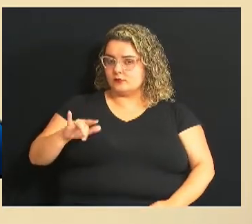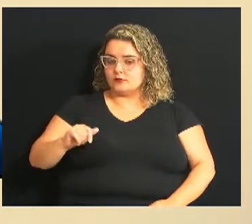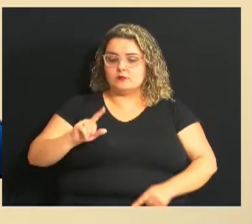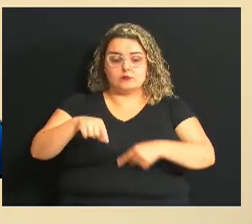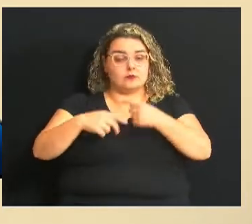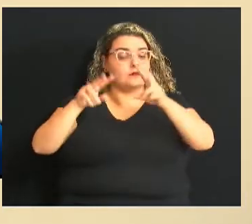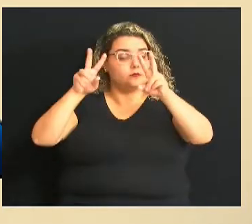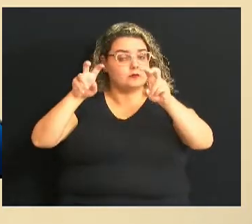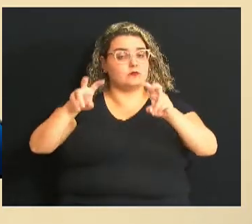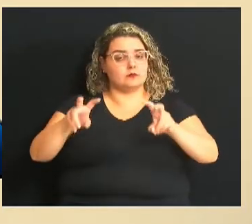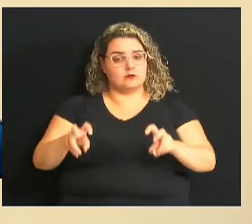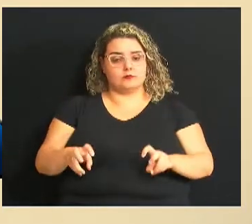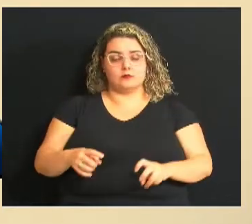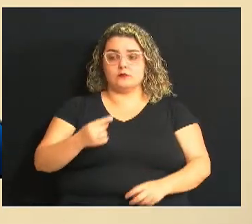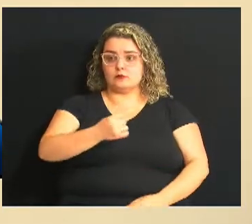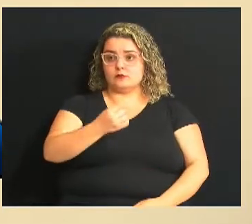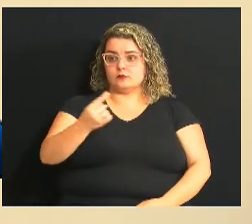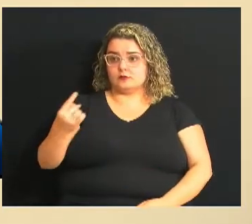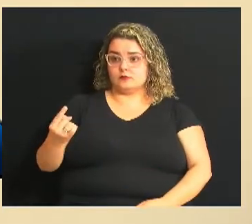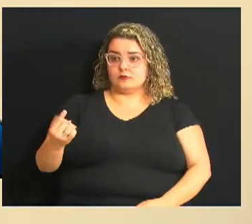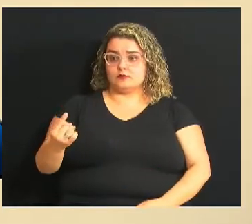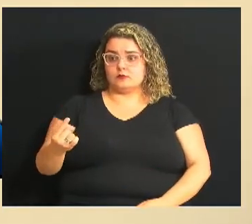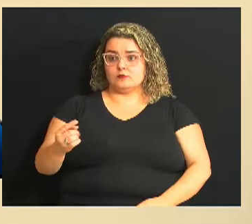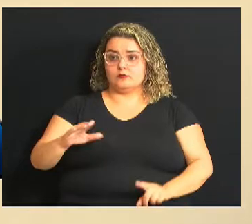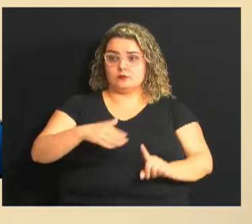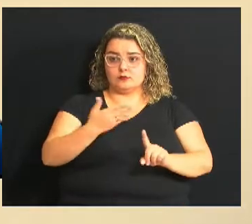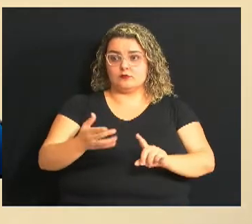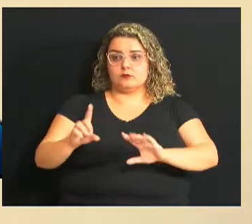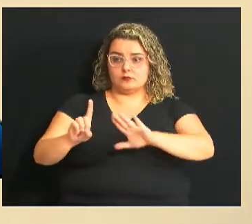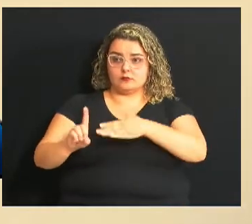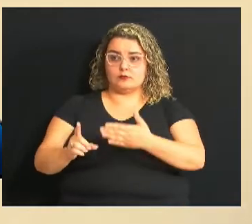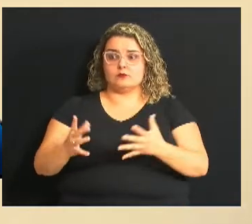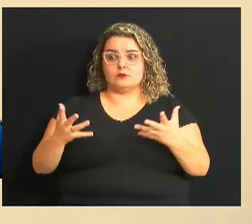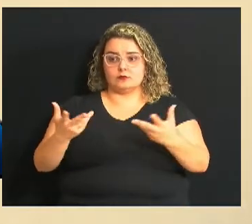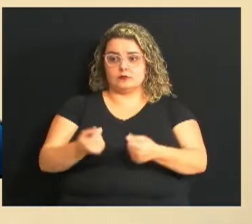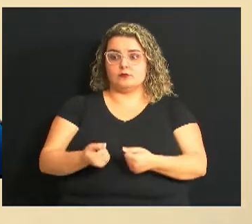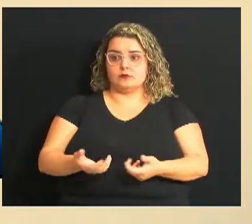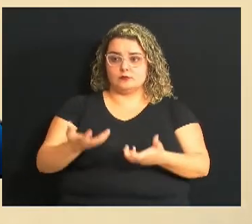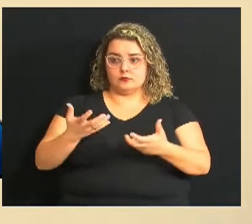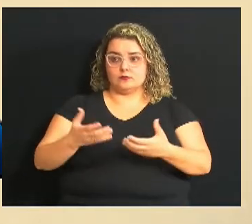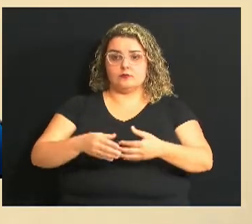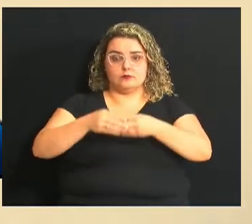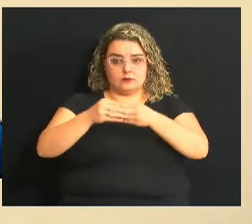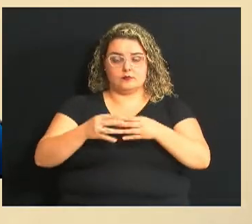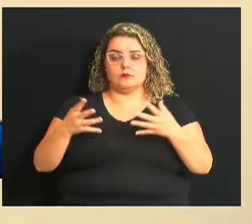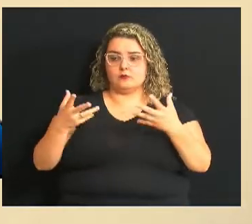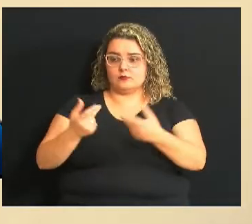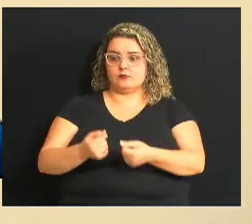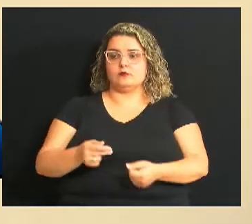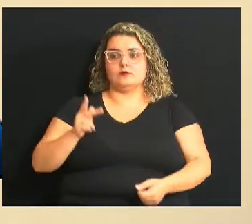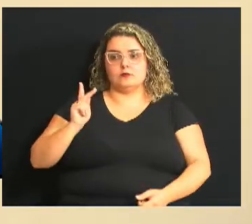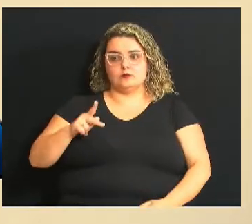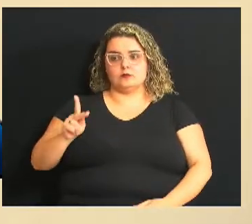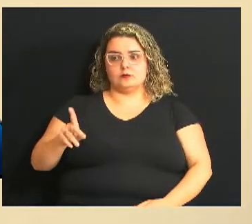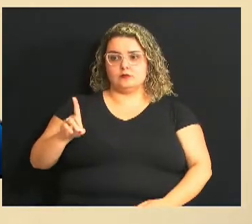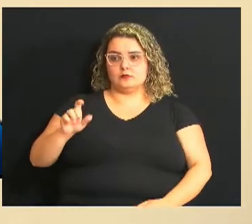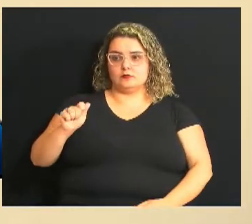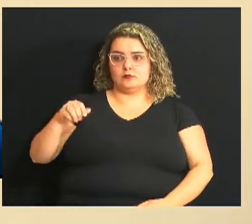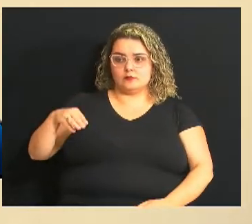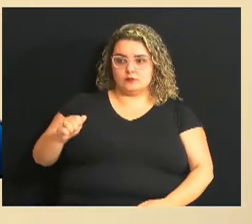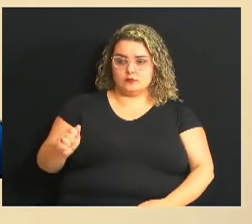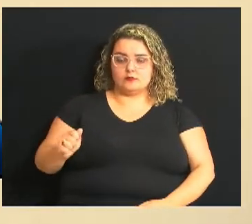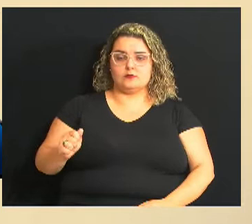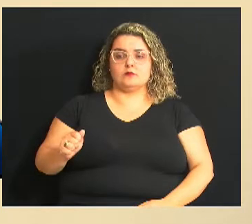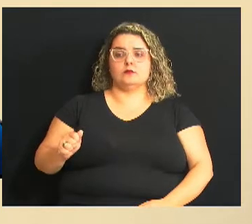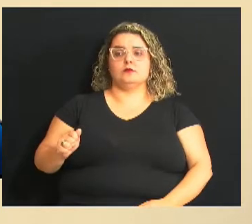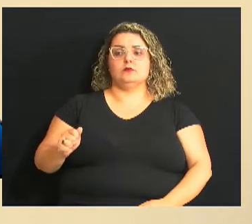Então, cada um aqui, as homenagens são para todos, e quero inclusive cumprimentar todos, né? Professora Dolma Rosler de